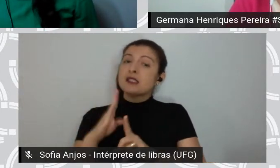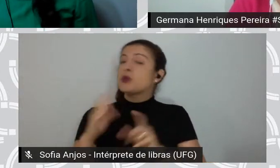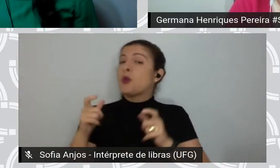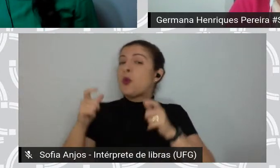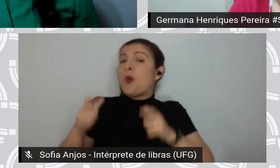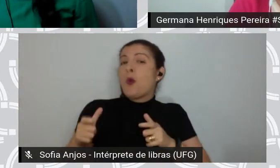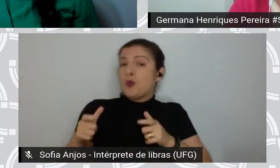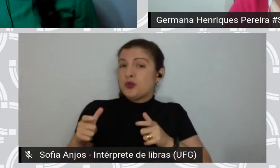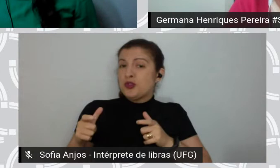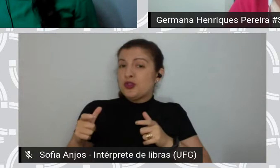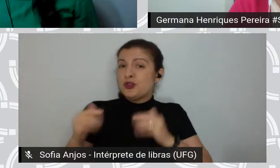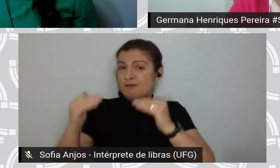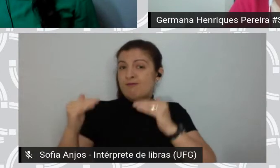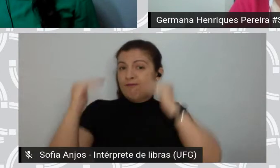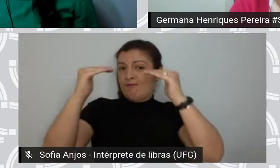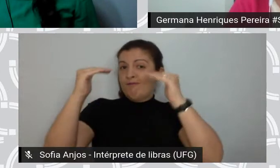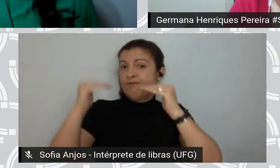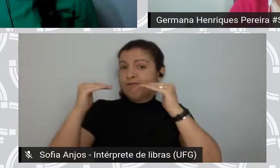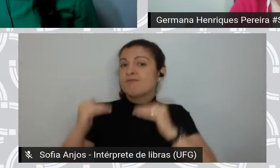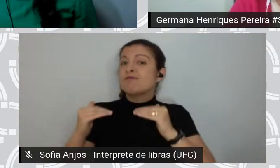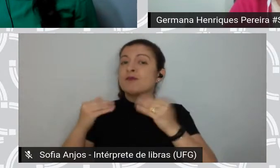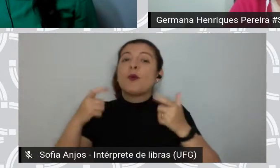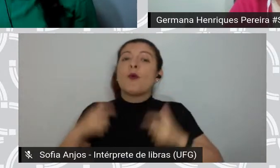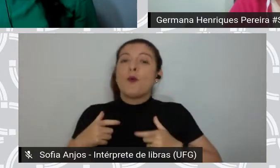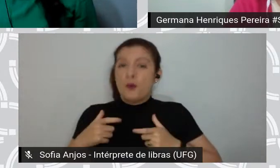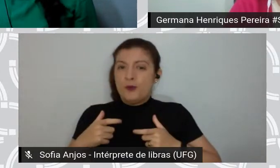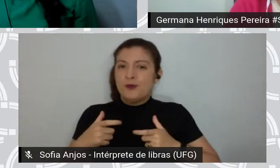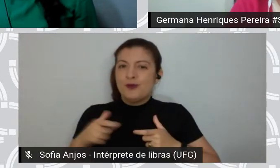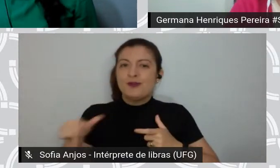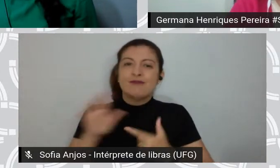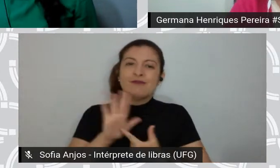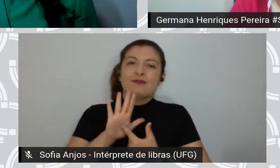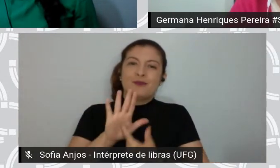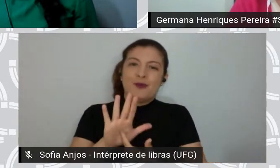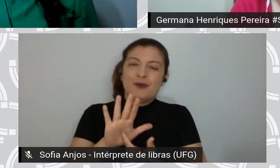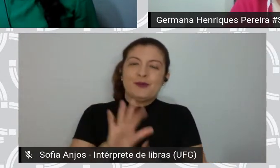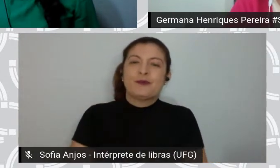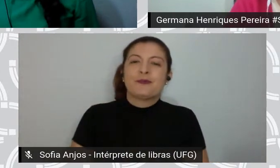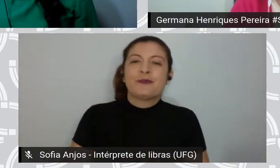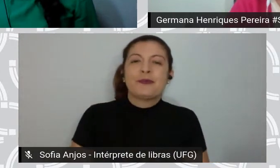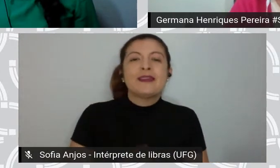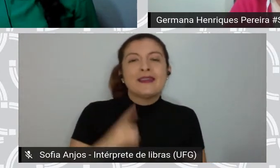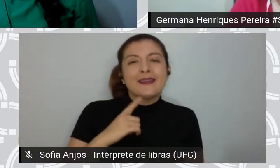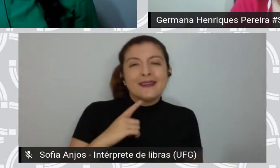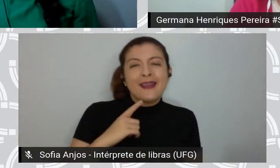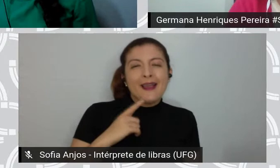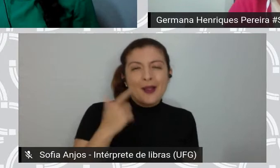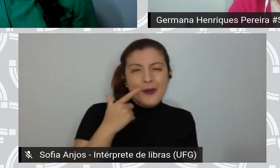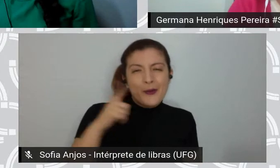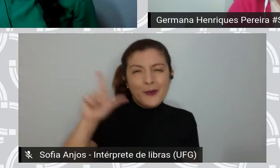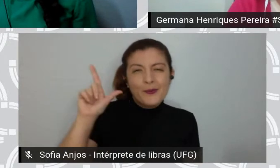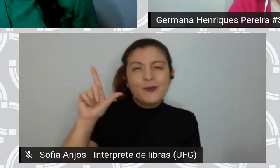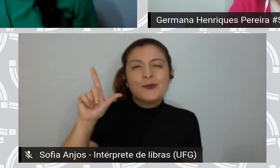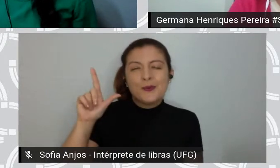meu pensamento, né, mas o Achille Mbembe, que é historiador, ele não é filósofo de formação, ele é historiador,